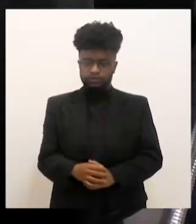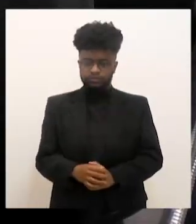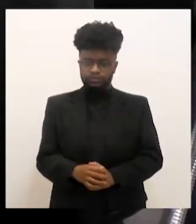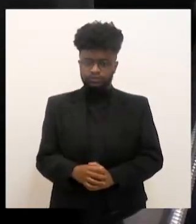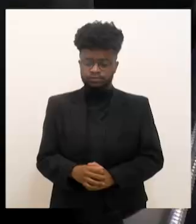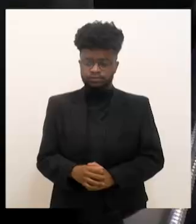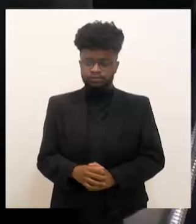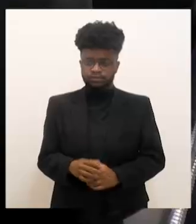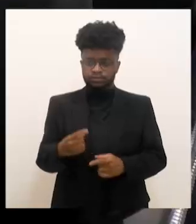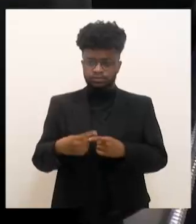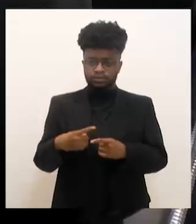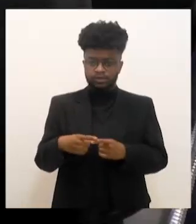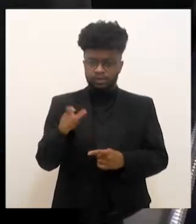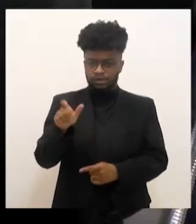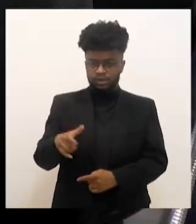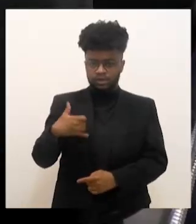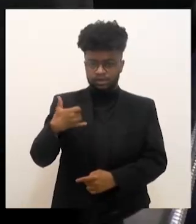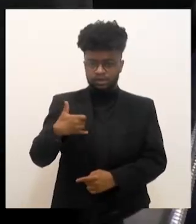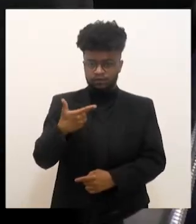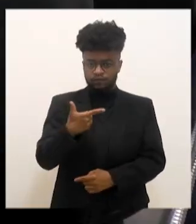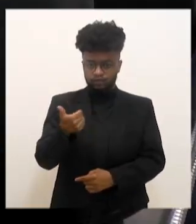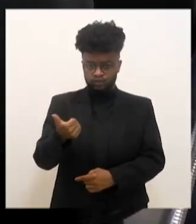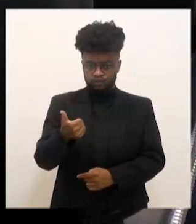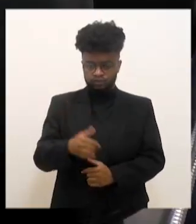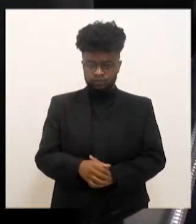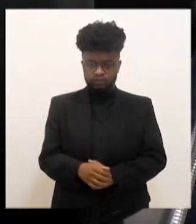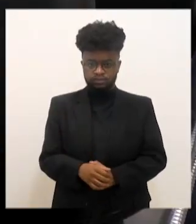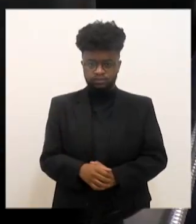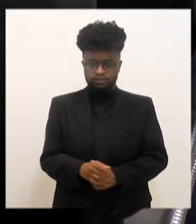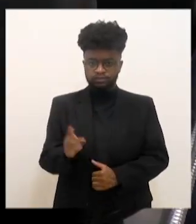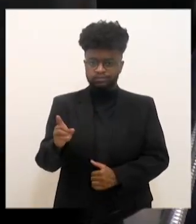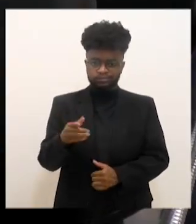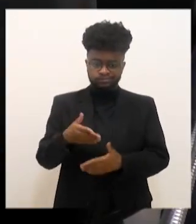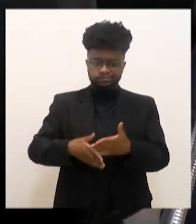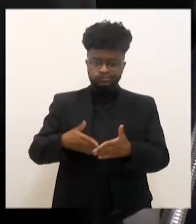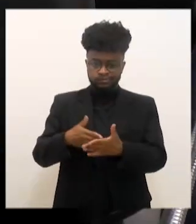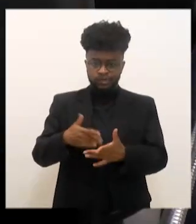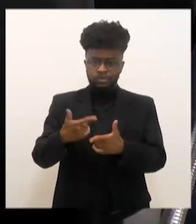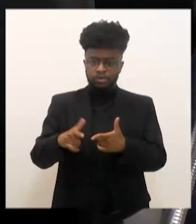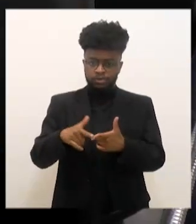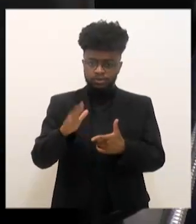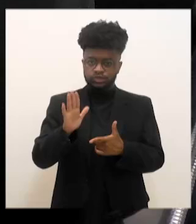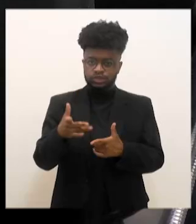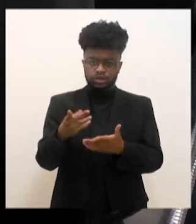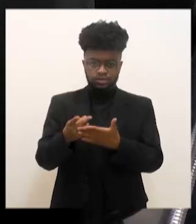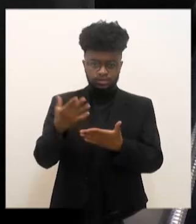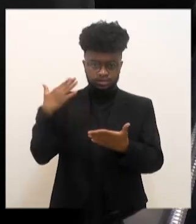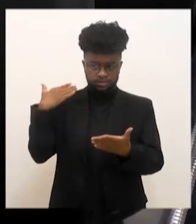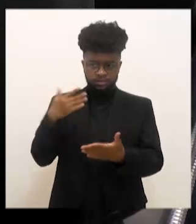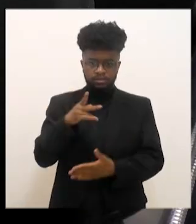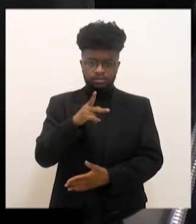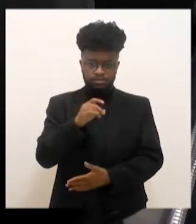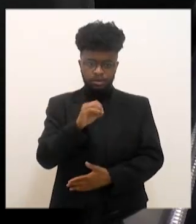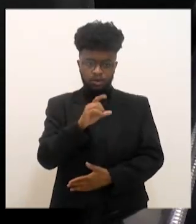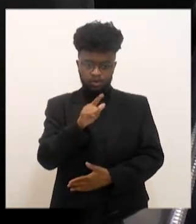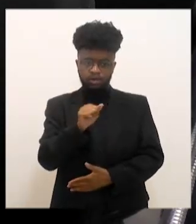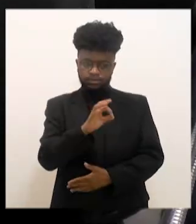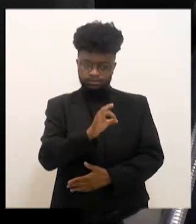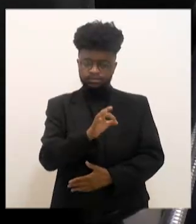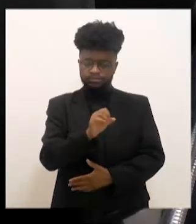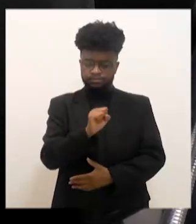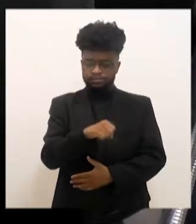Ela tem 21 anos e vem enfrentando esse problema já há algum tempo. Paola? Paola, a mais